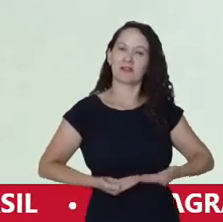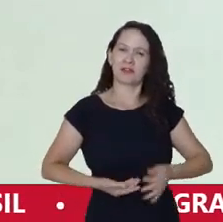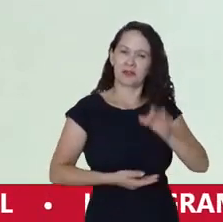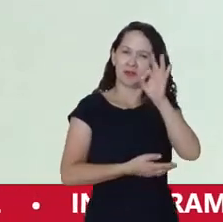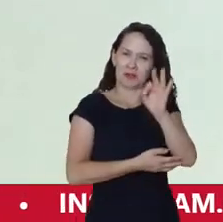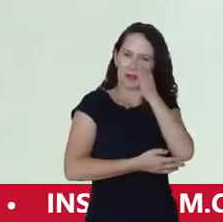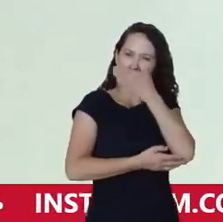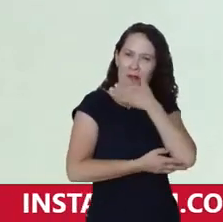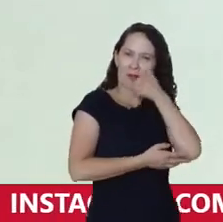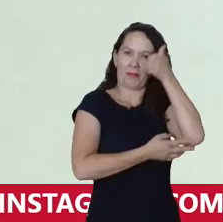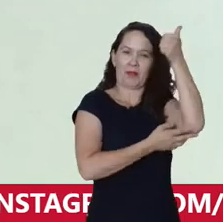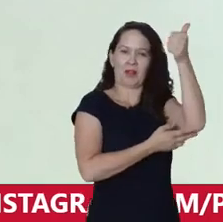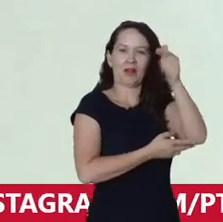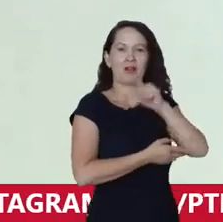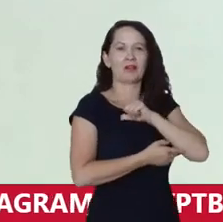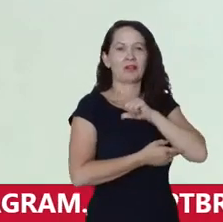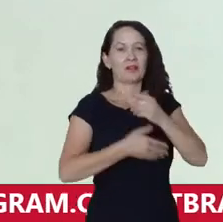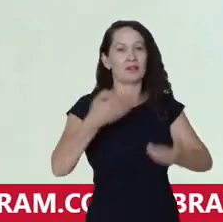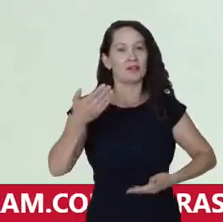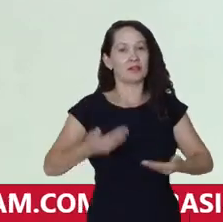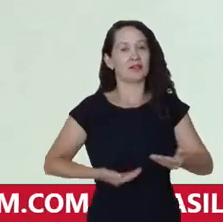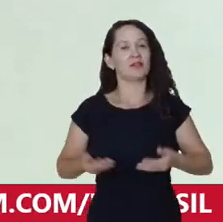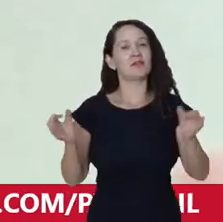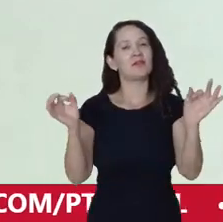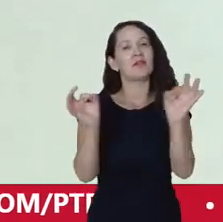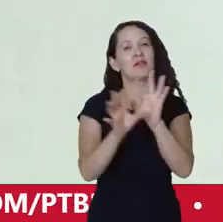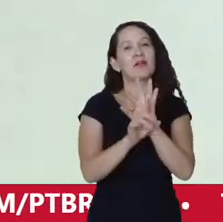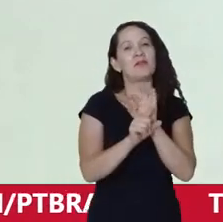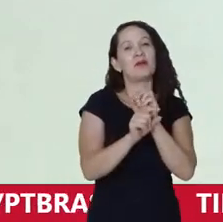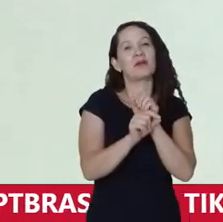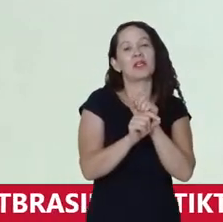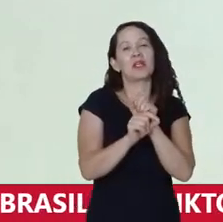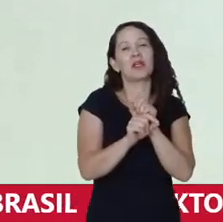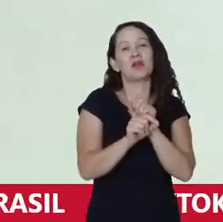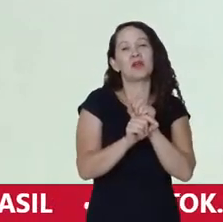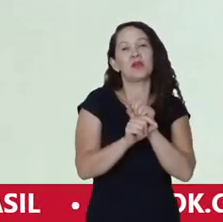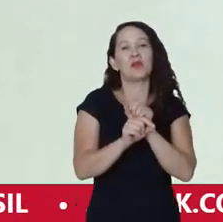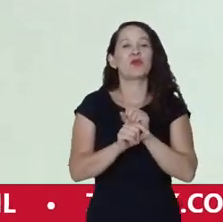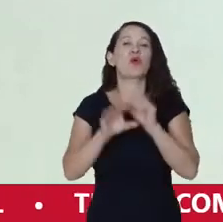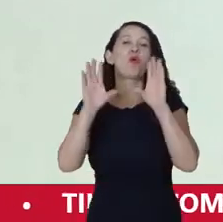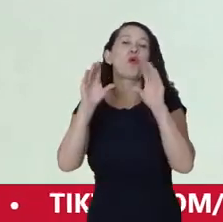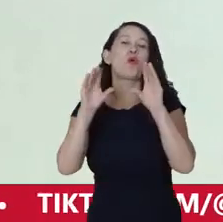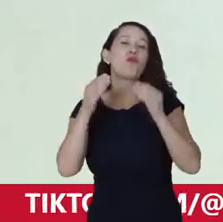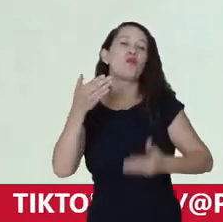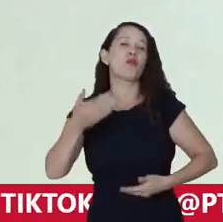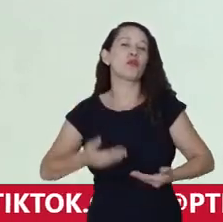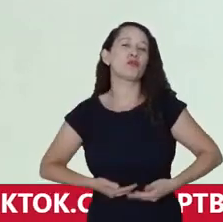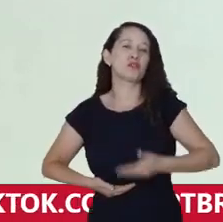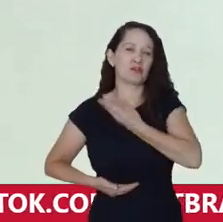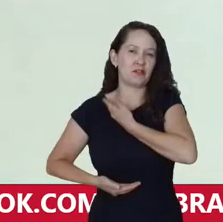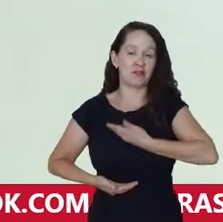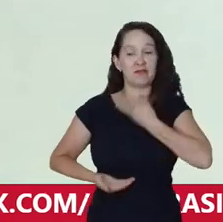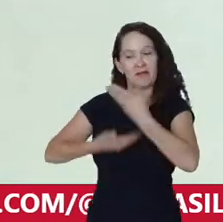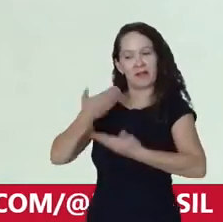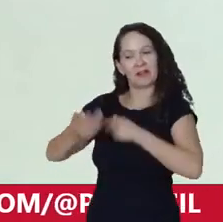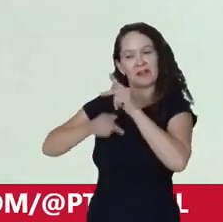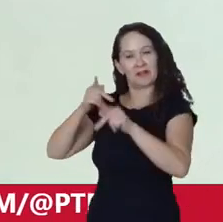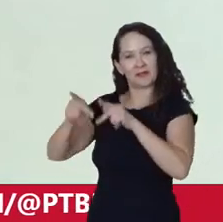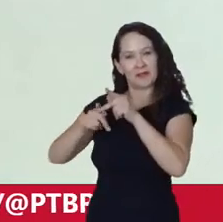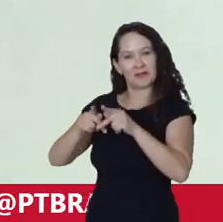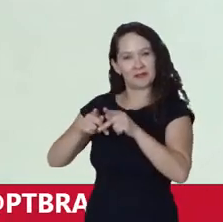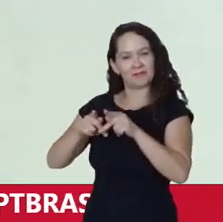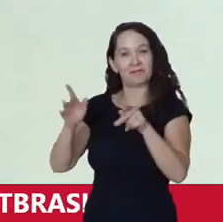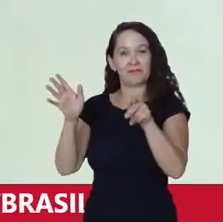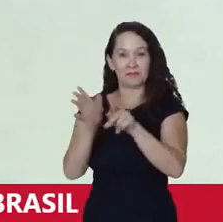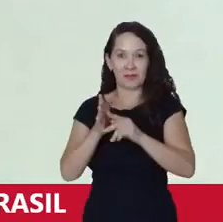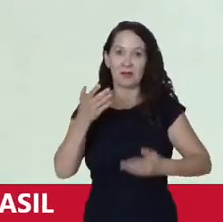maior qualidade, que será, portanto, vai acabar com a mordomia do serviço público para atender bem ao povo. E convence o